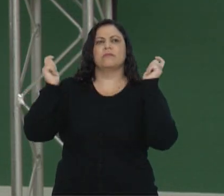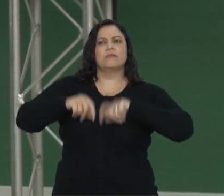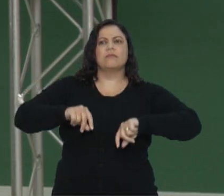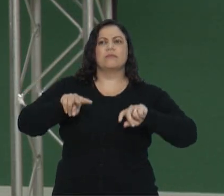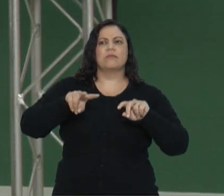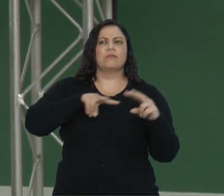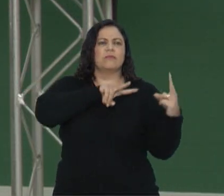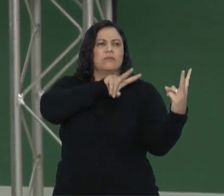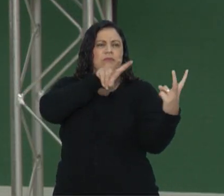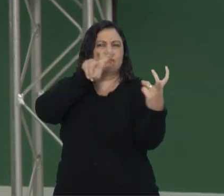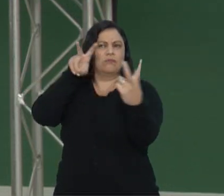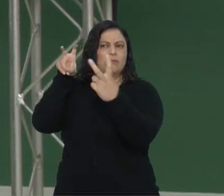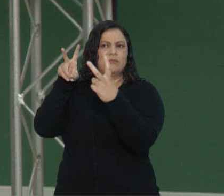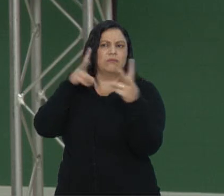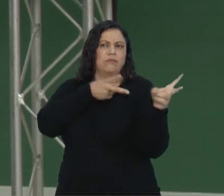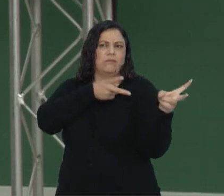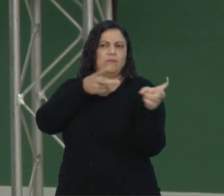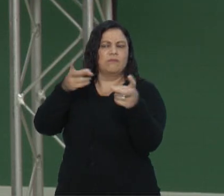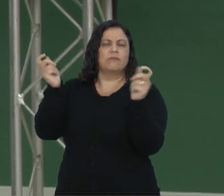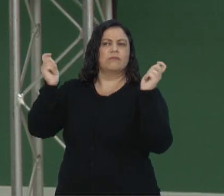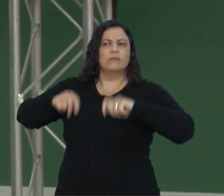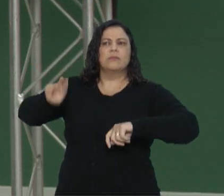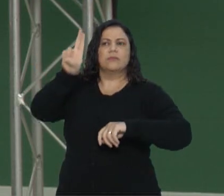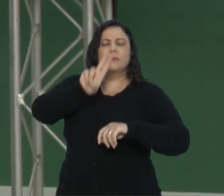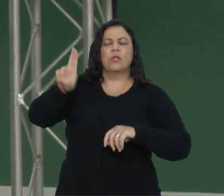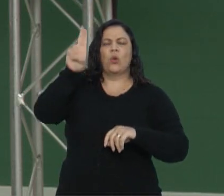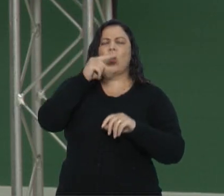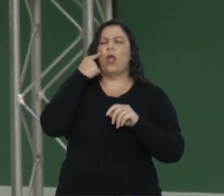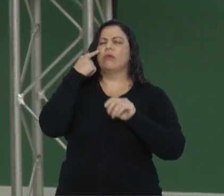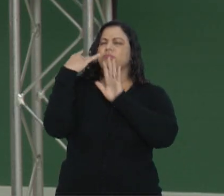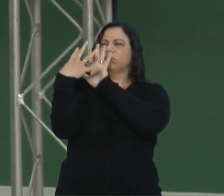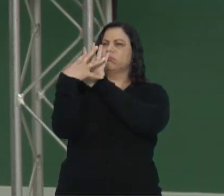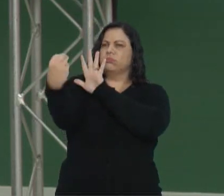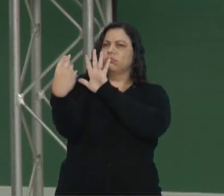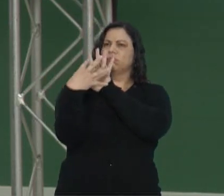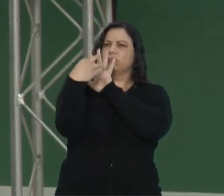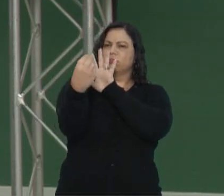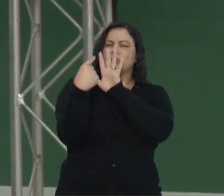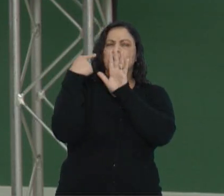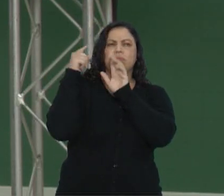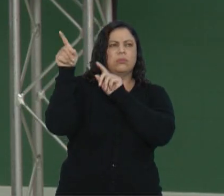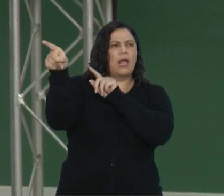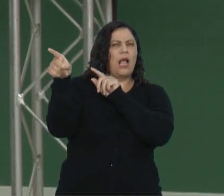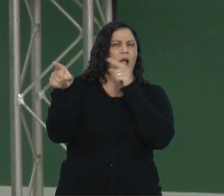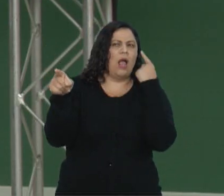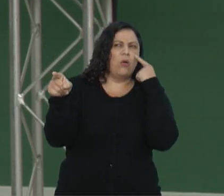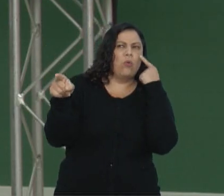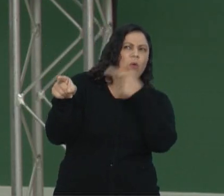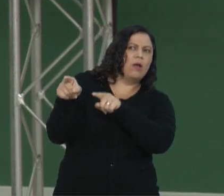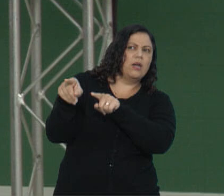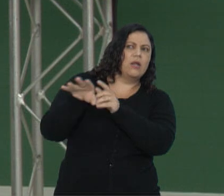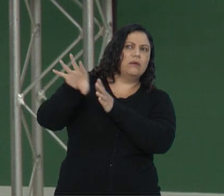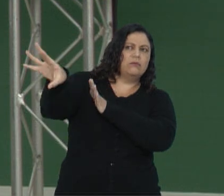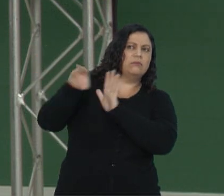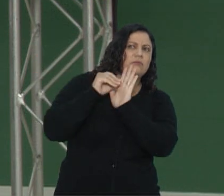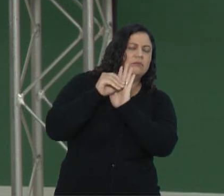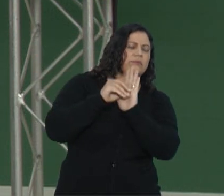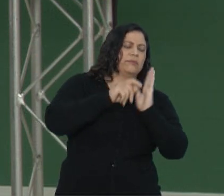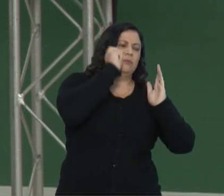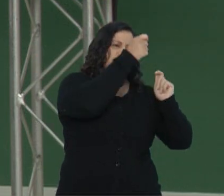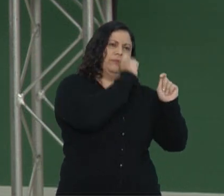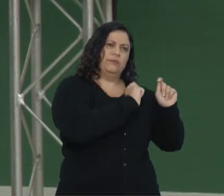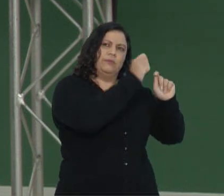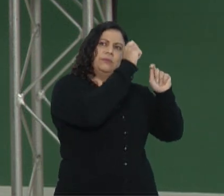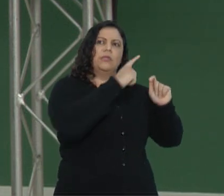olhava para uma pessoa e usava aquilo de molde na sua cabeça para esculpir suas imagens. E teve um tenente